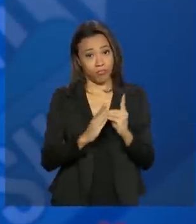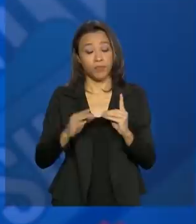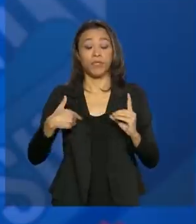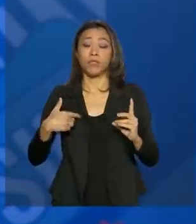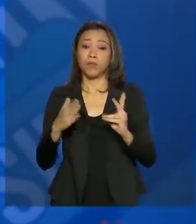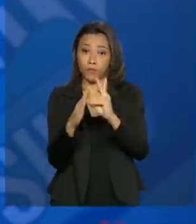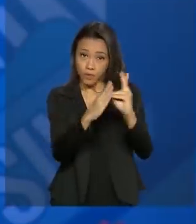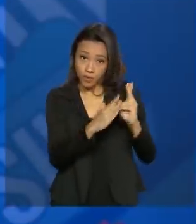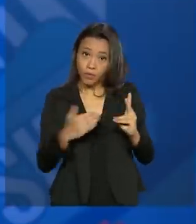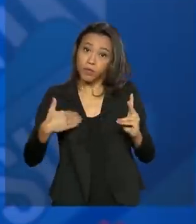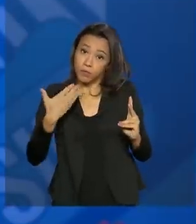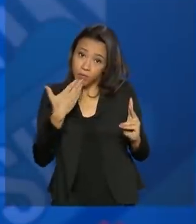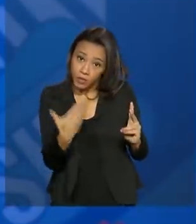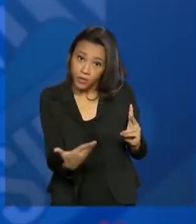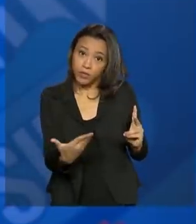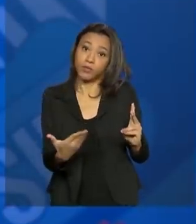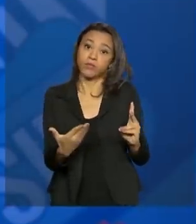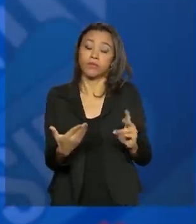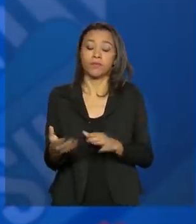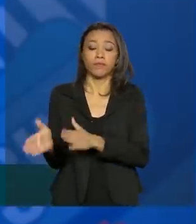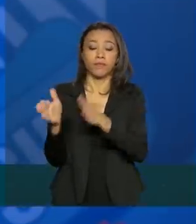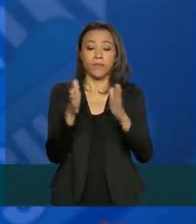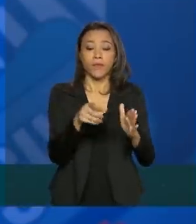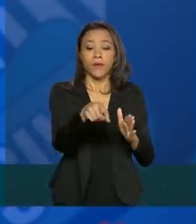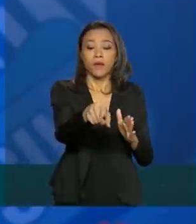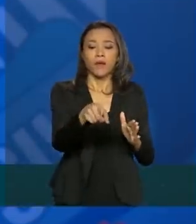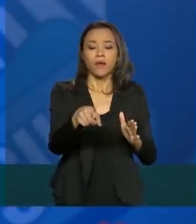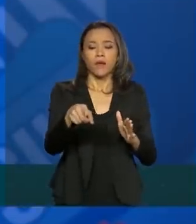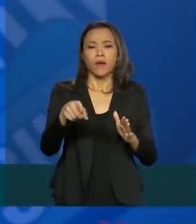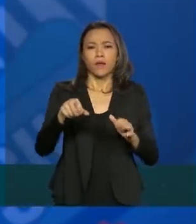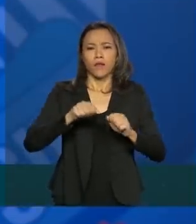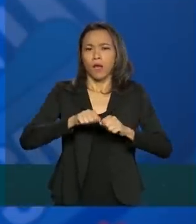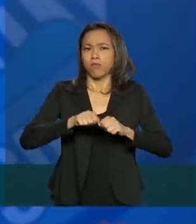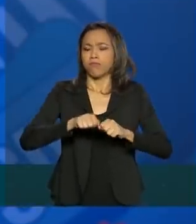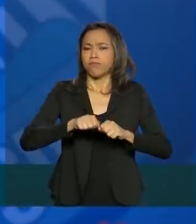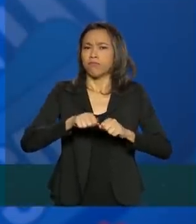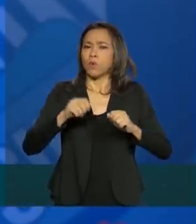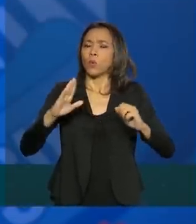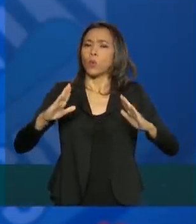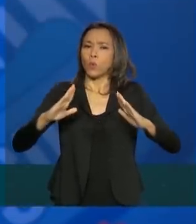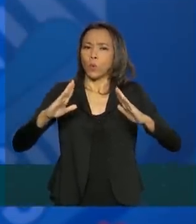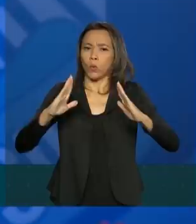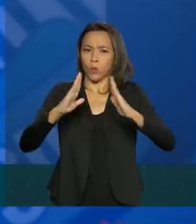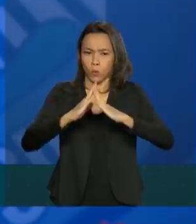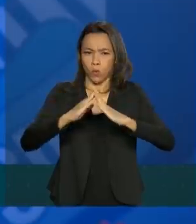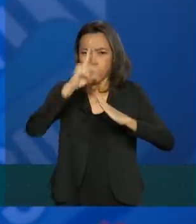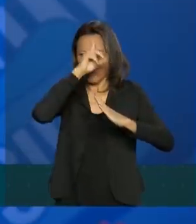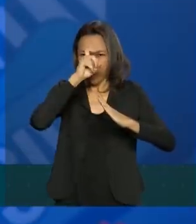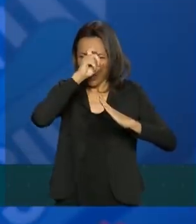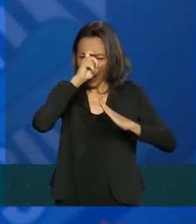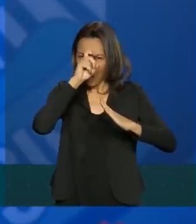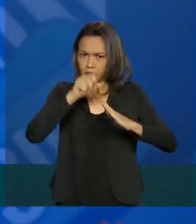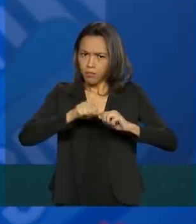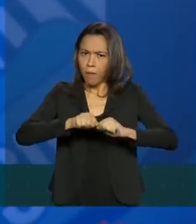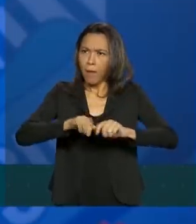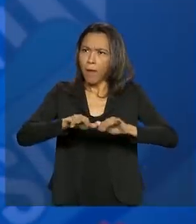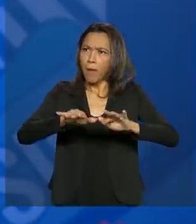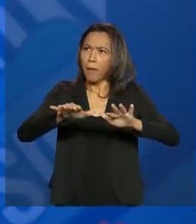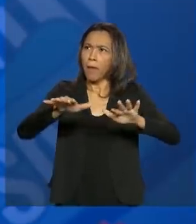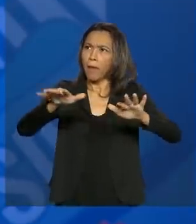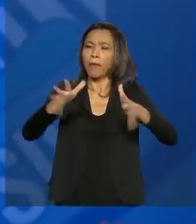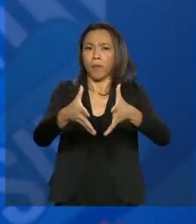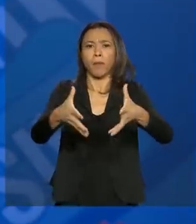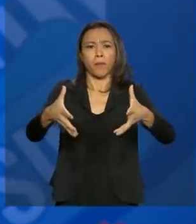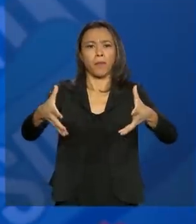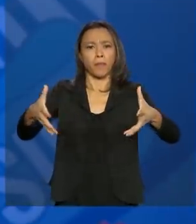da mobilidade social o sistema está espandindo eu acho que as últimas duas semanas que foram